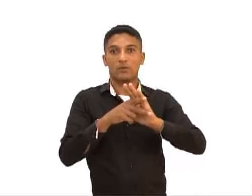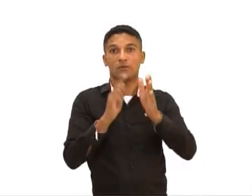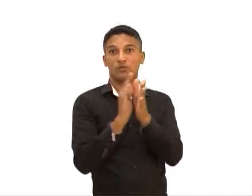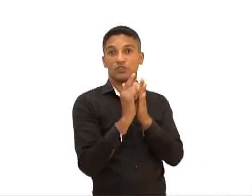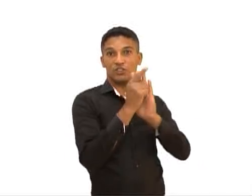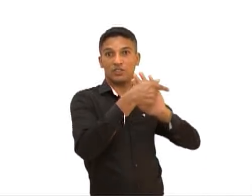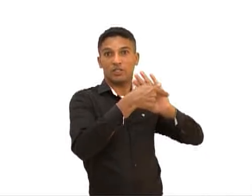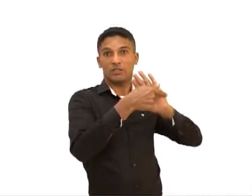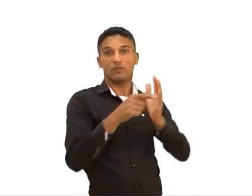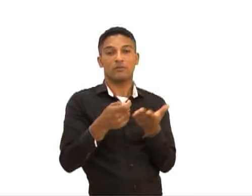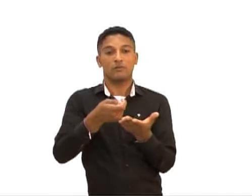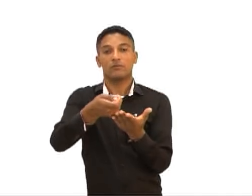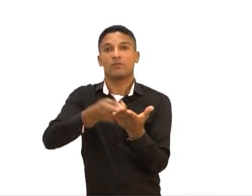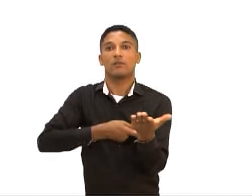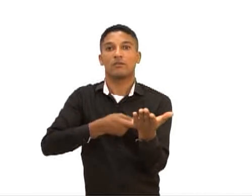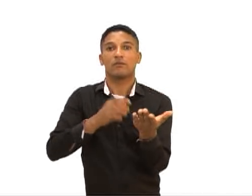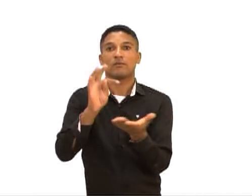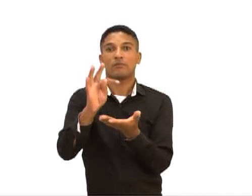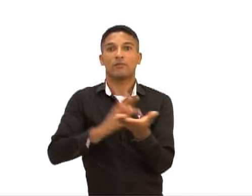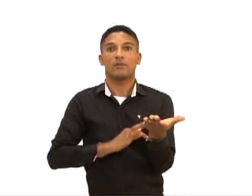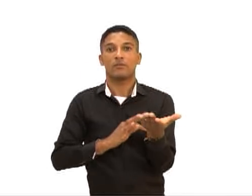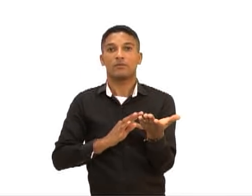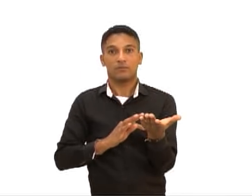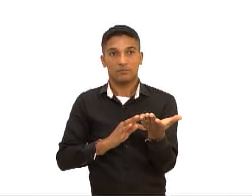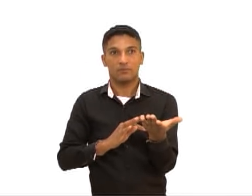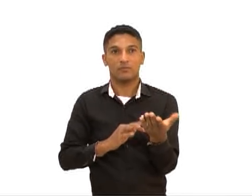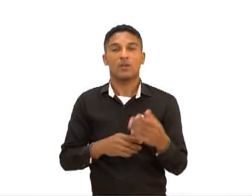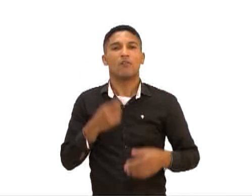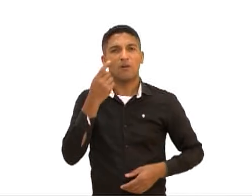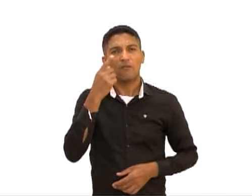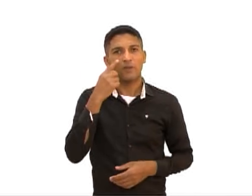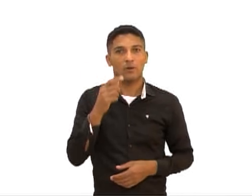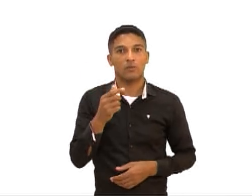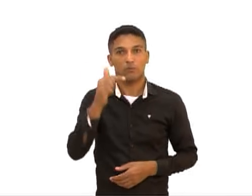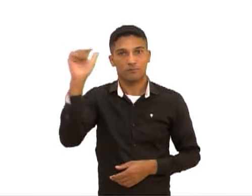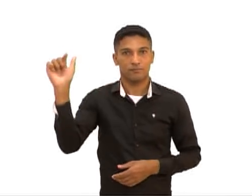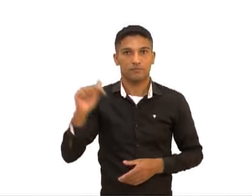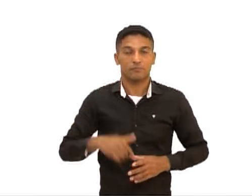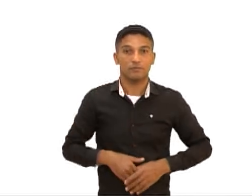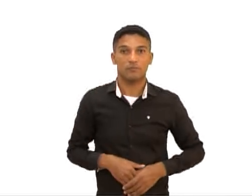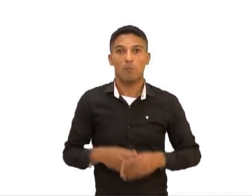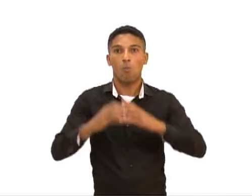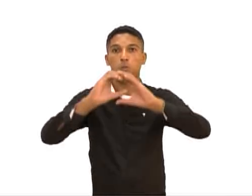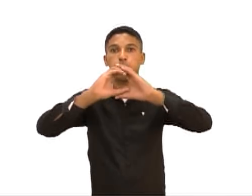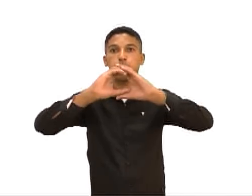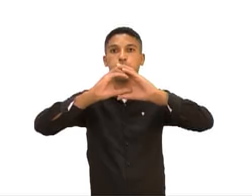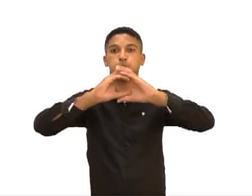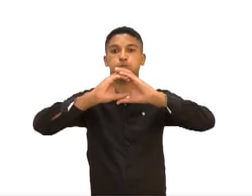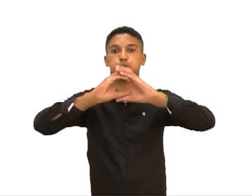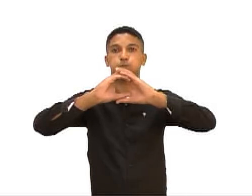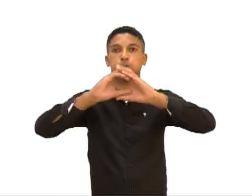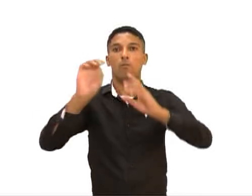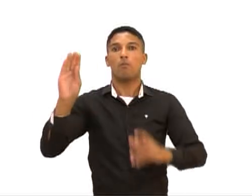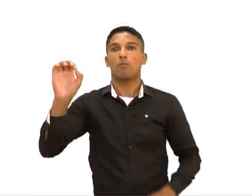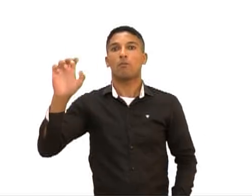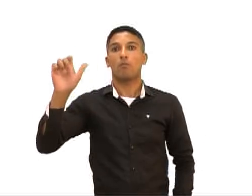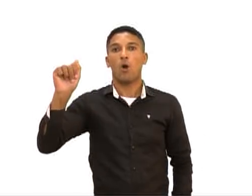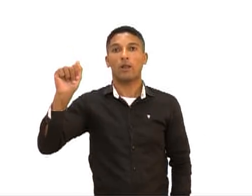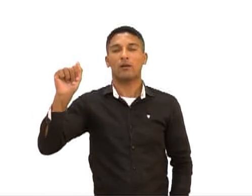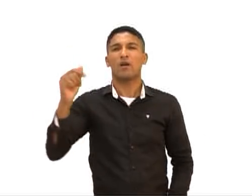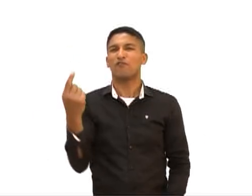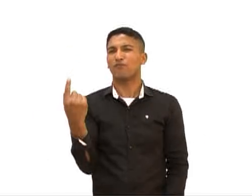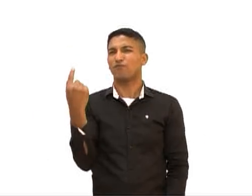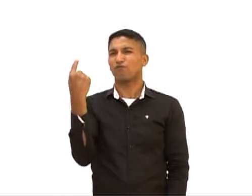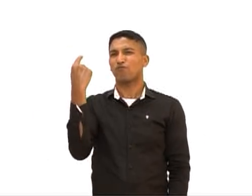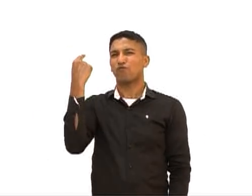para ler, vamos lá. A história da bola nos leva à época da pré-história. No basquete, ela é a